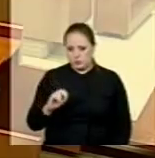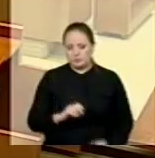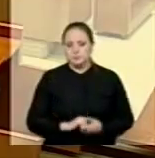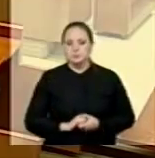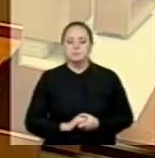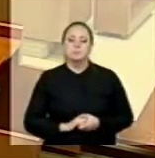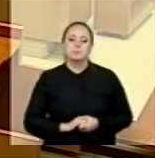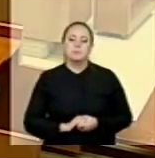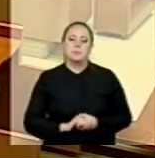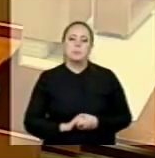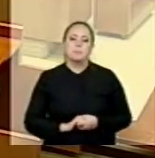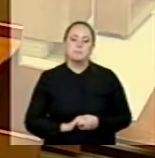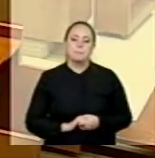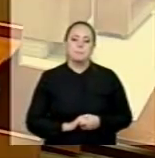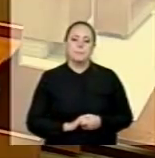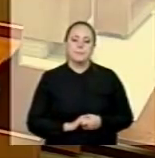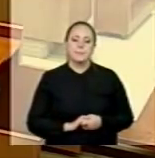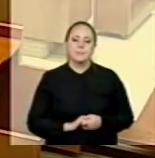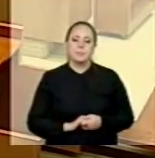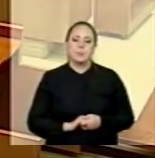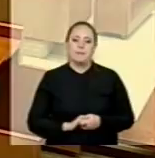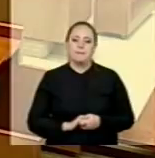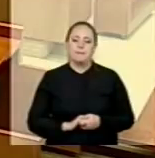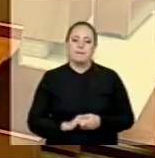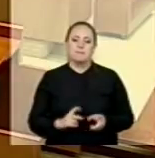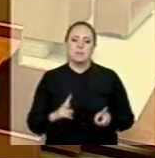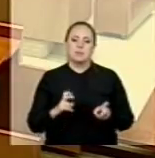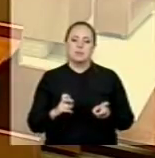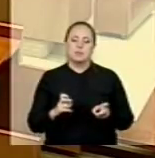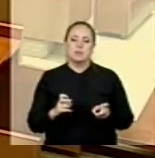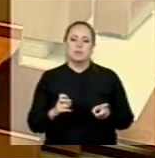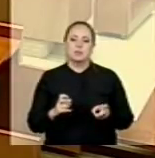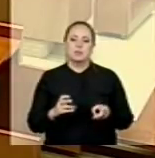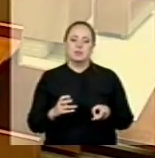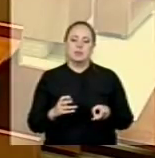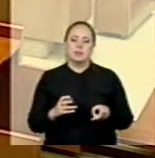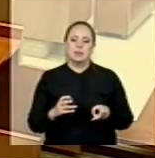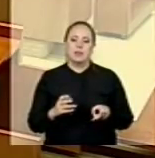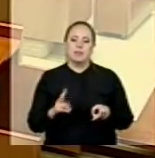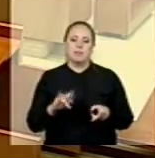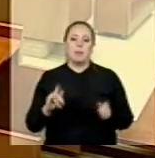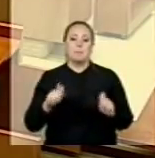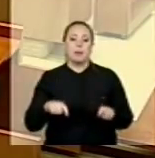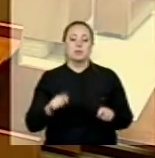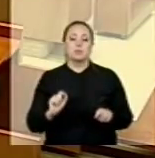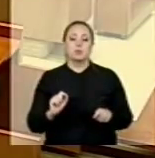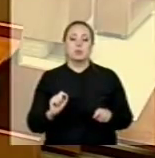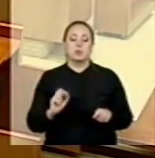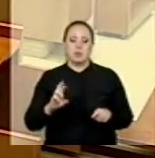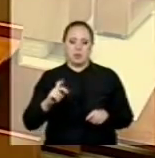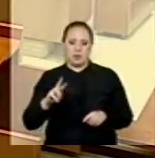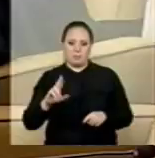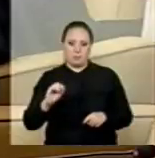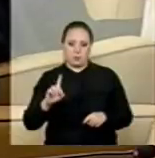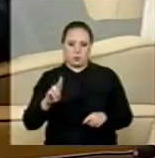reconhecimento da importância do legislativo estadual permite a reprodução, no campo